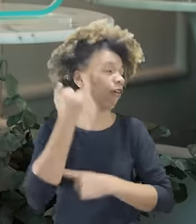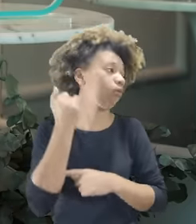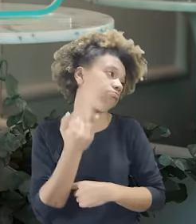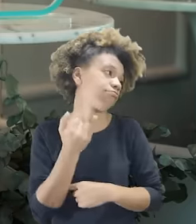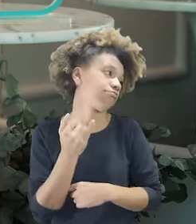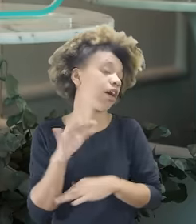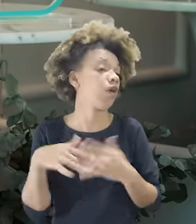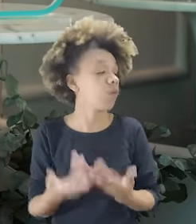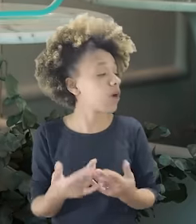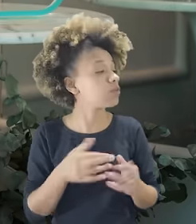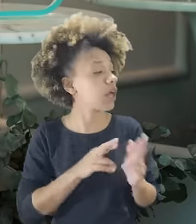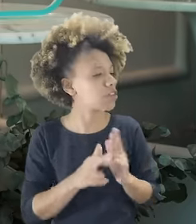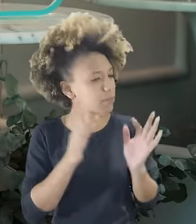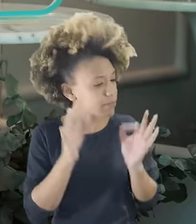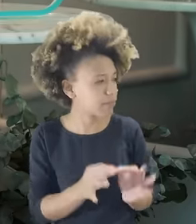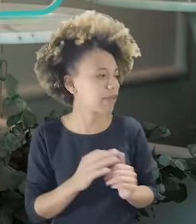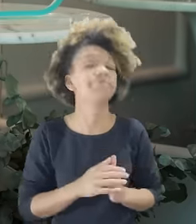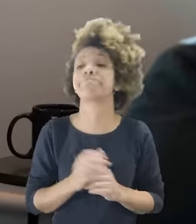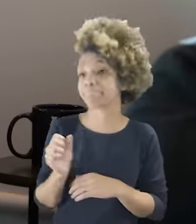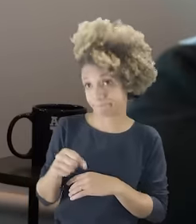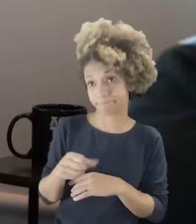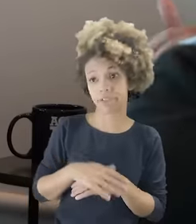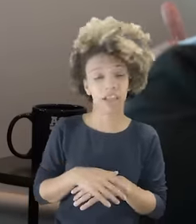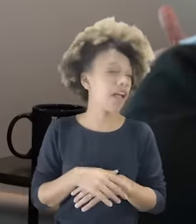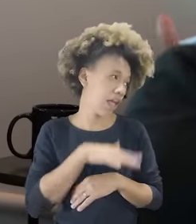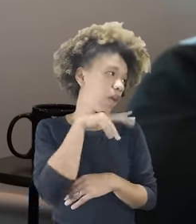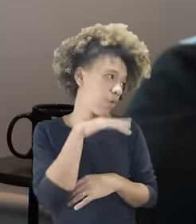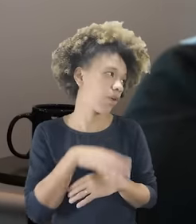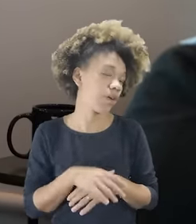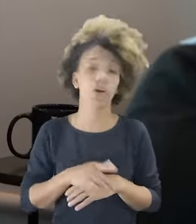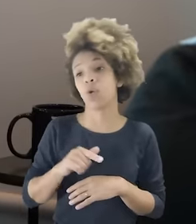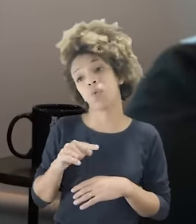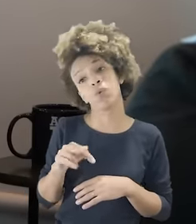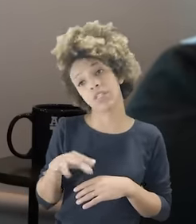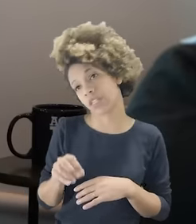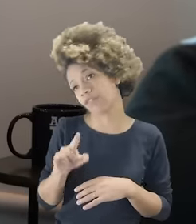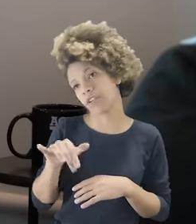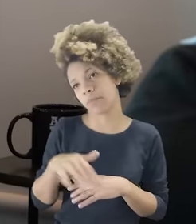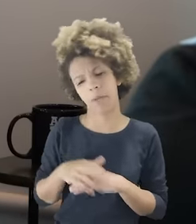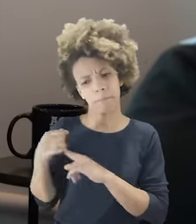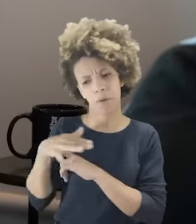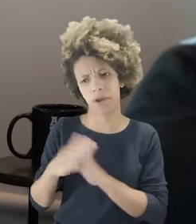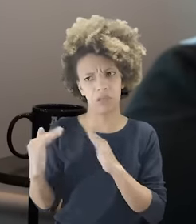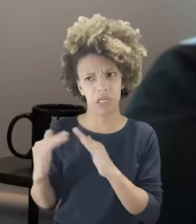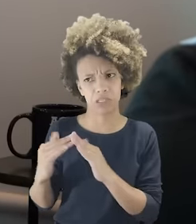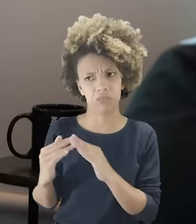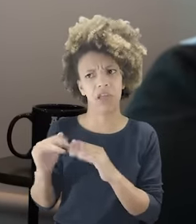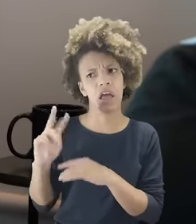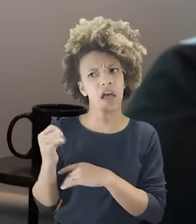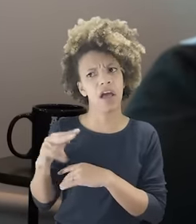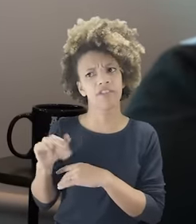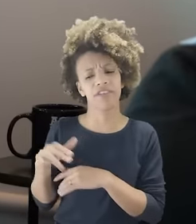é quando o relacionamento dele dá certo para ele é ruim né Tava bombando morando numa casa que parecia